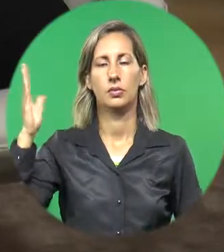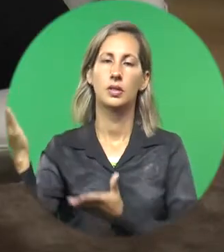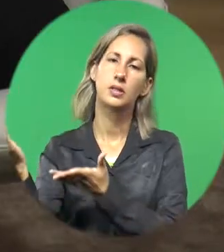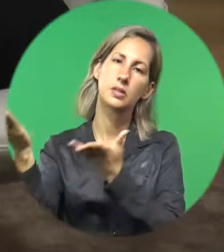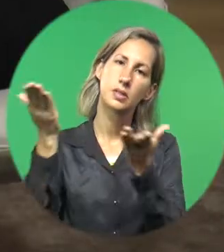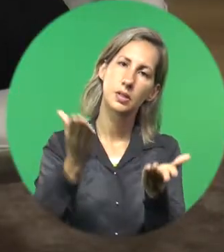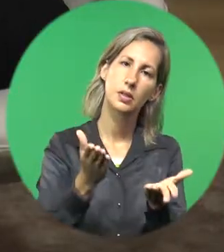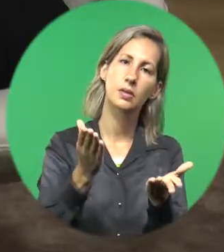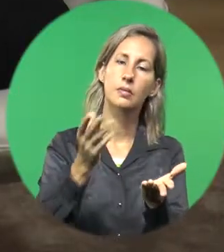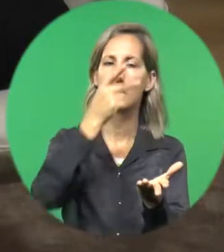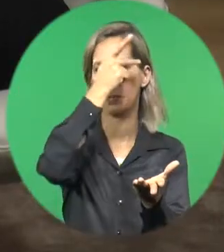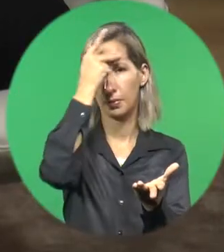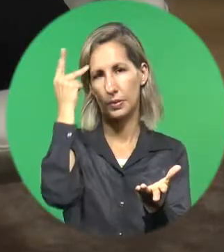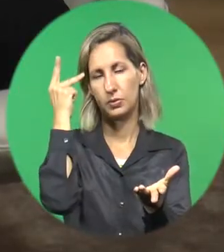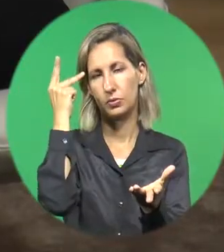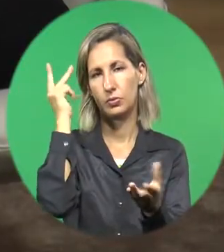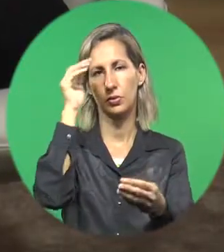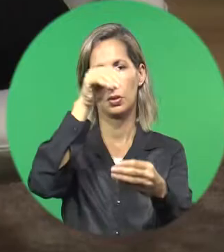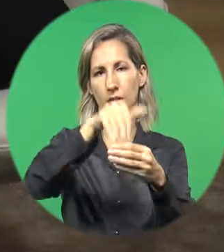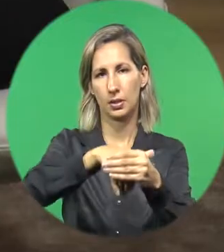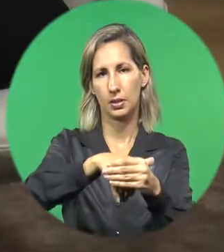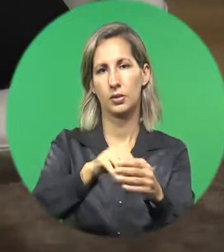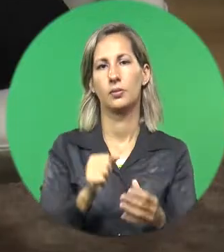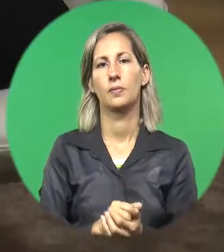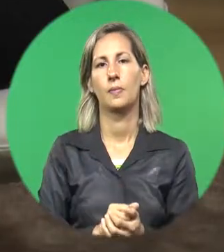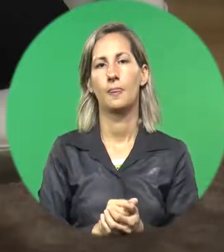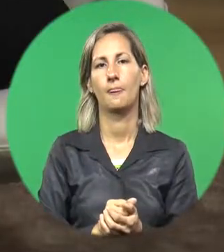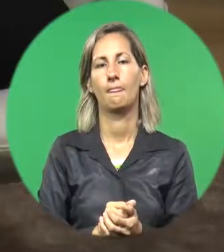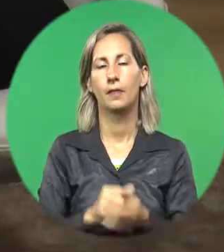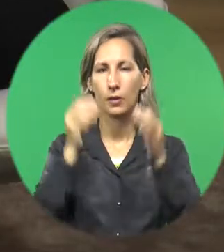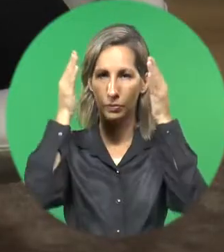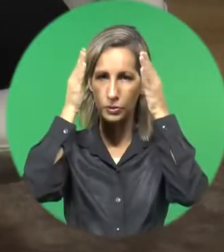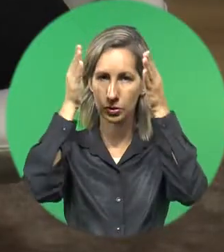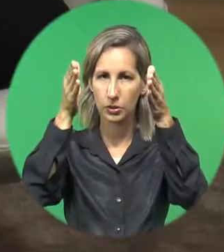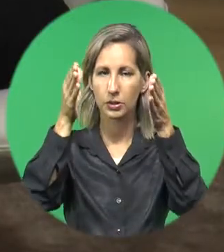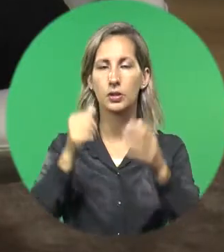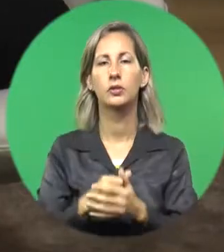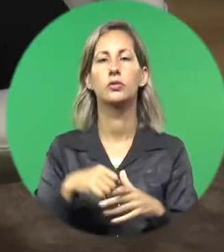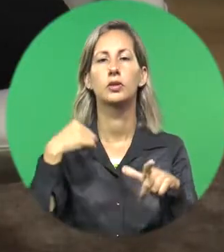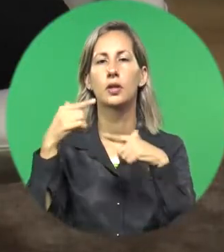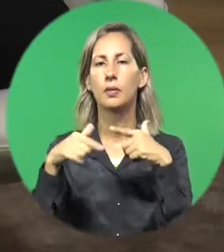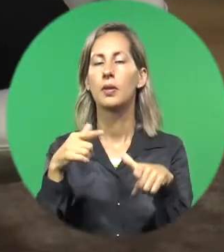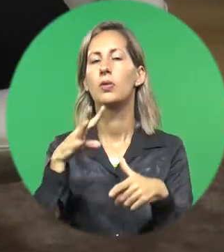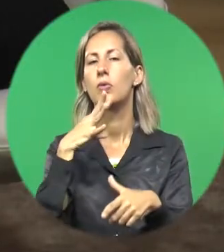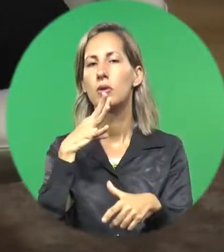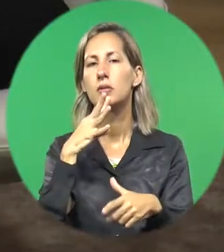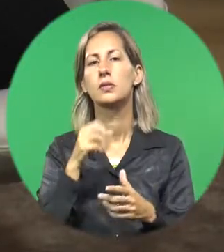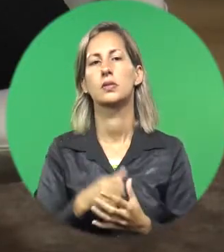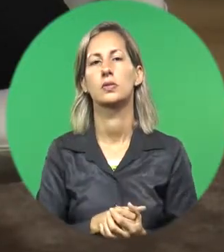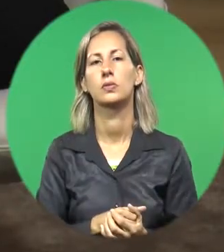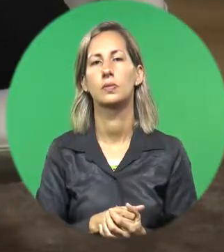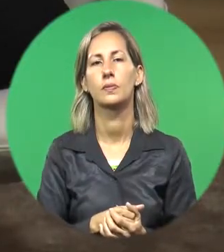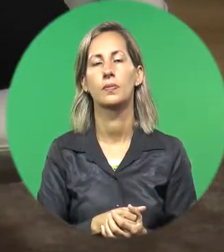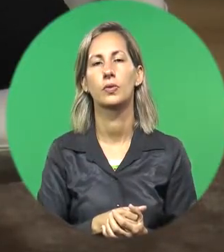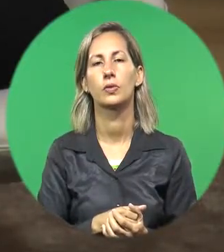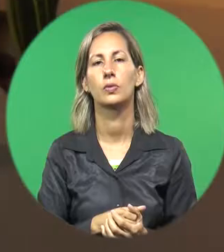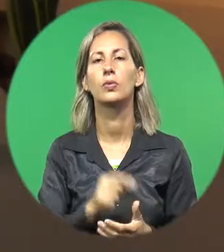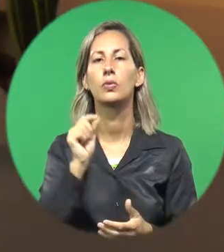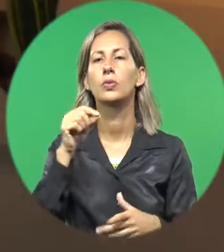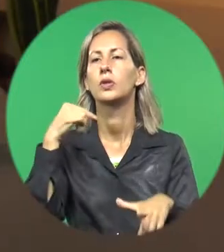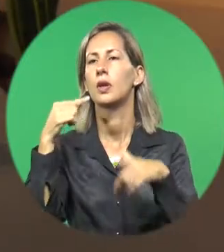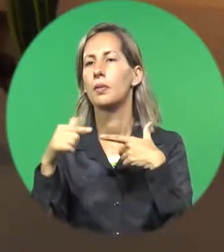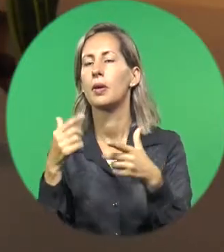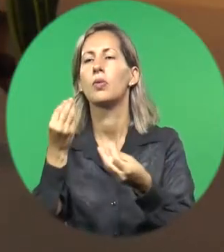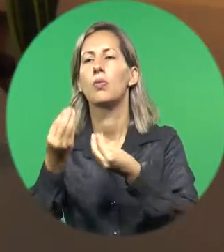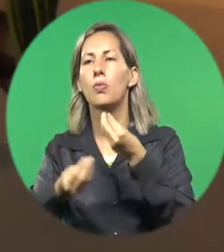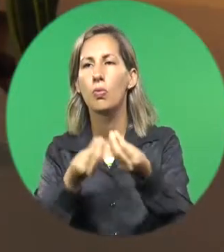candidato para receber, caso eleito, a sua nova missão, a sua nova atividade, conhecendo exatamente